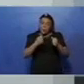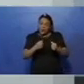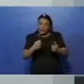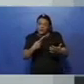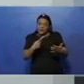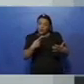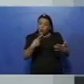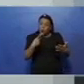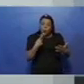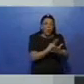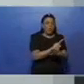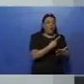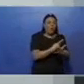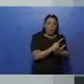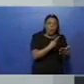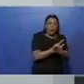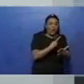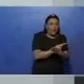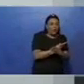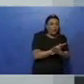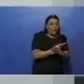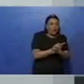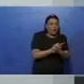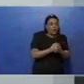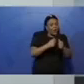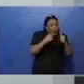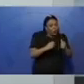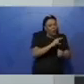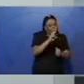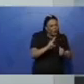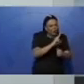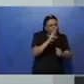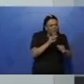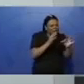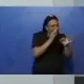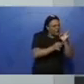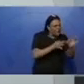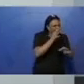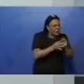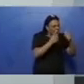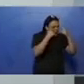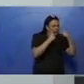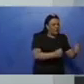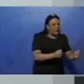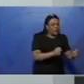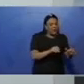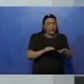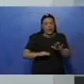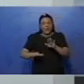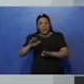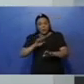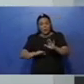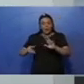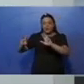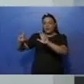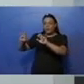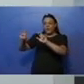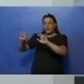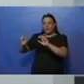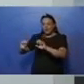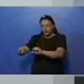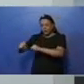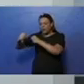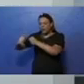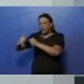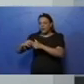meu assunto, dependendo da minha tese que eu vou defender. Se couber, os